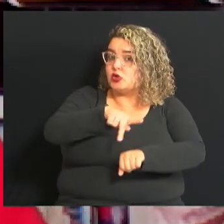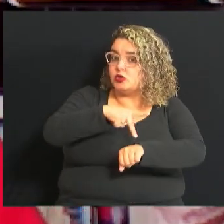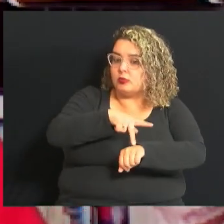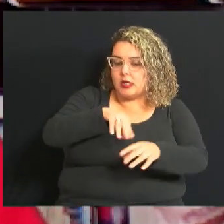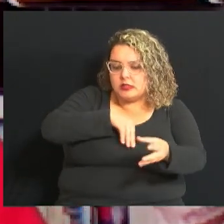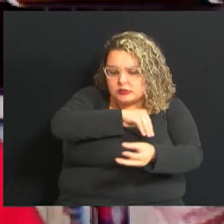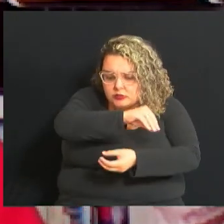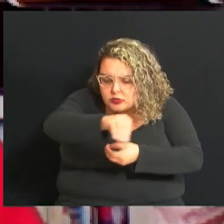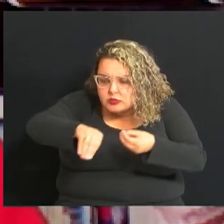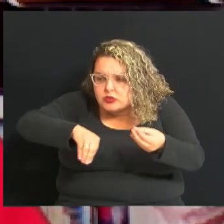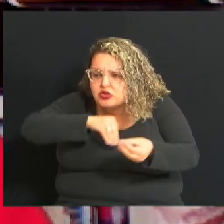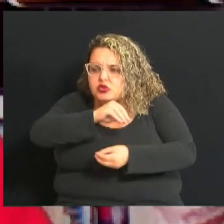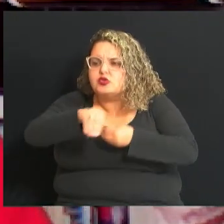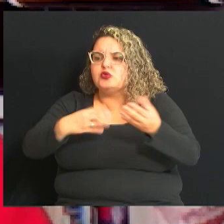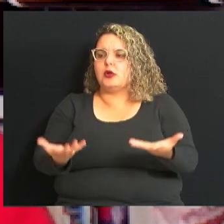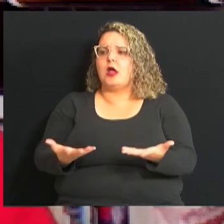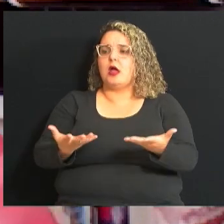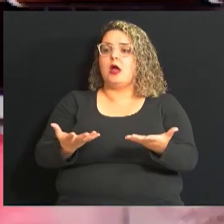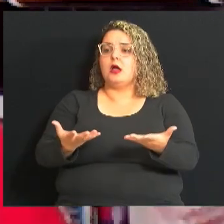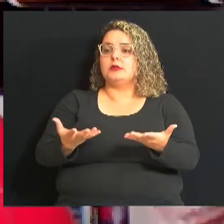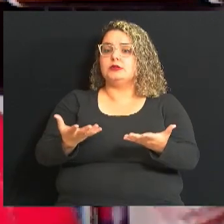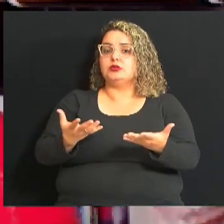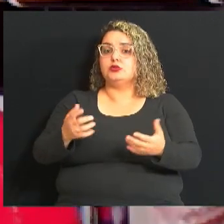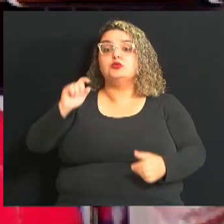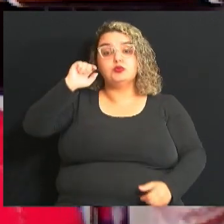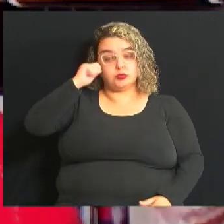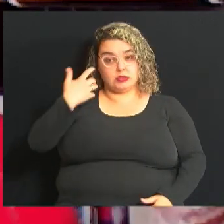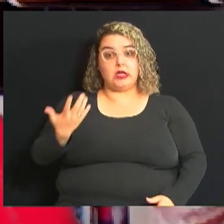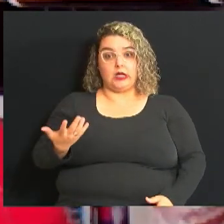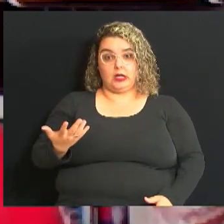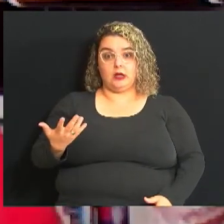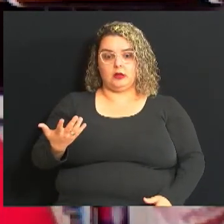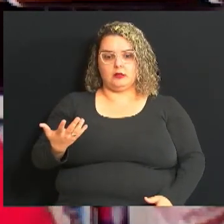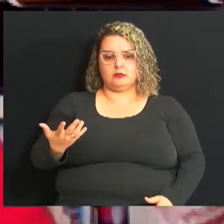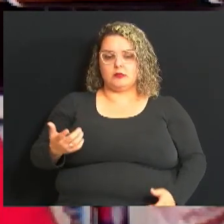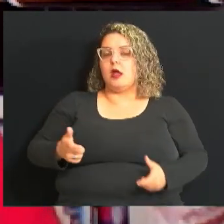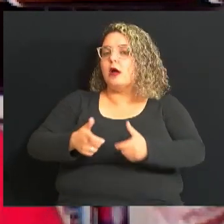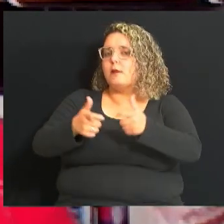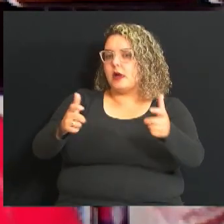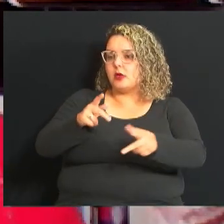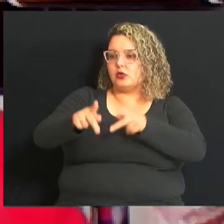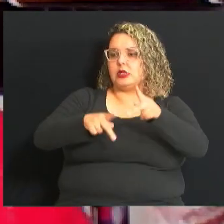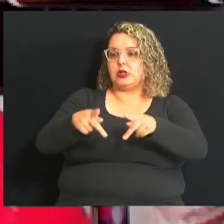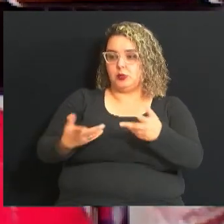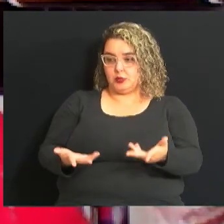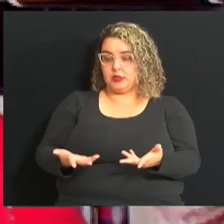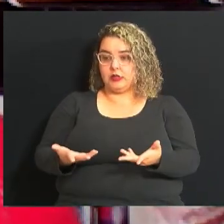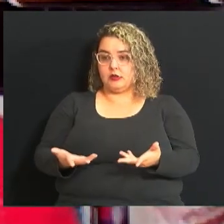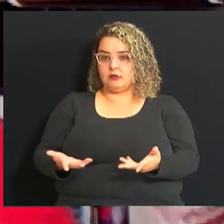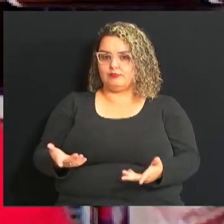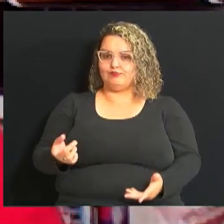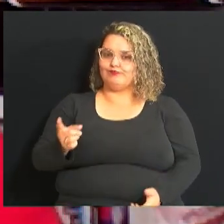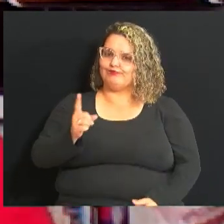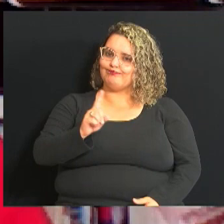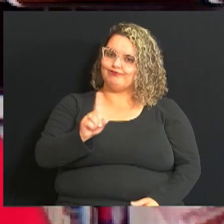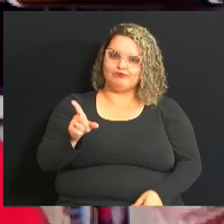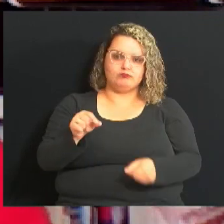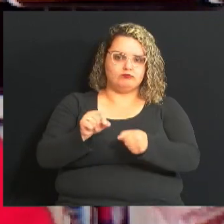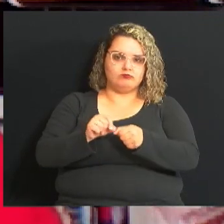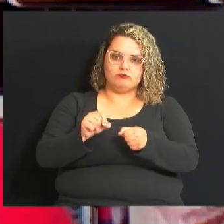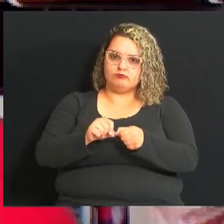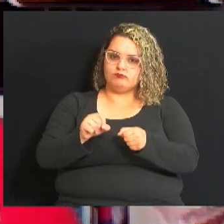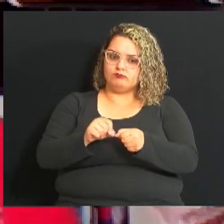um país negro hoje, na maioria da sua população, não nos tornou